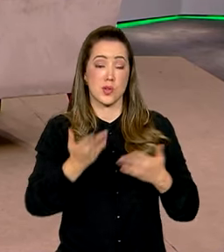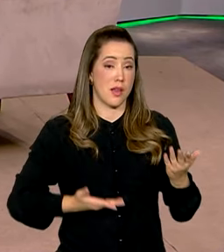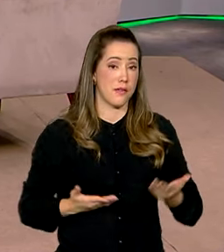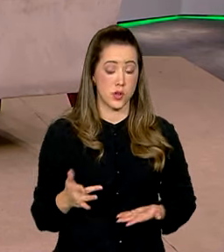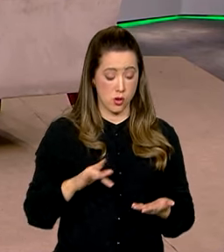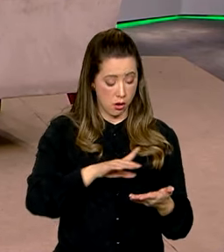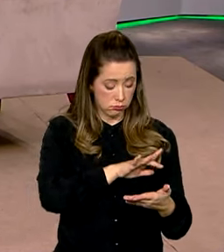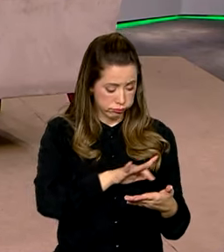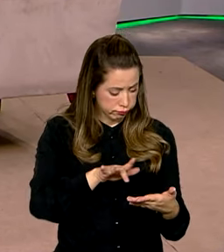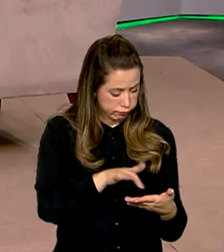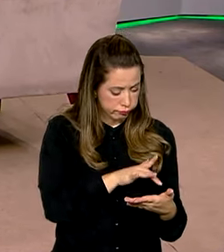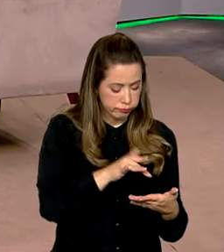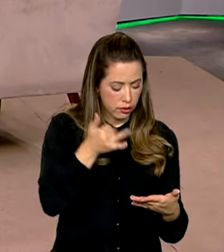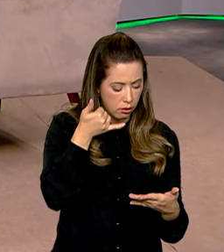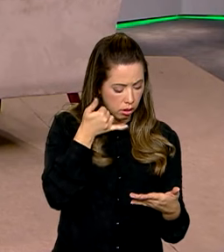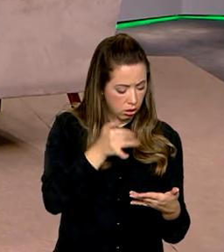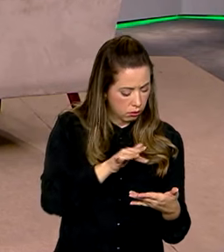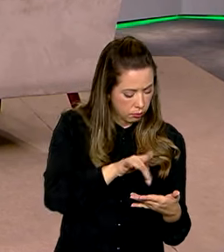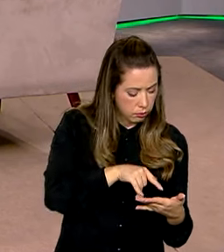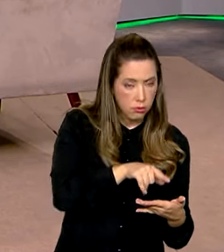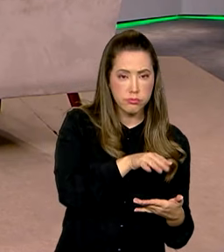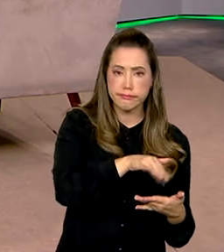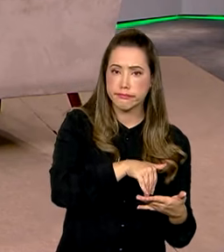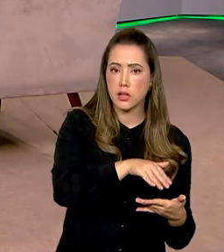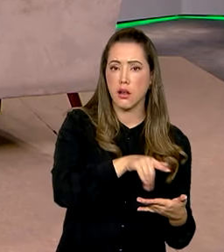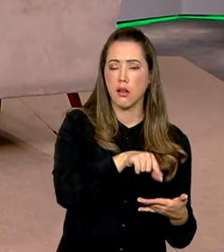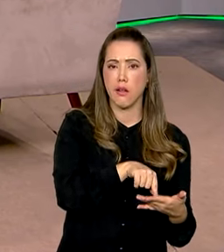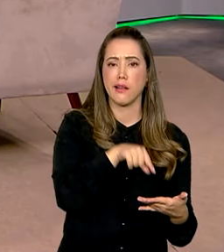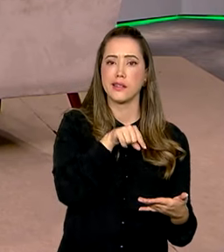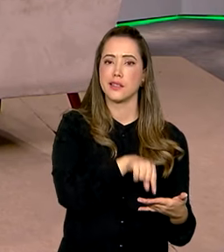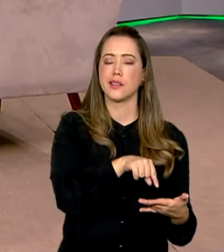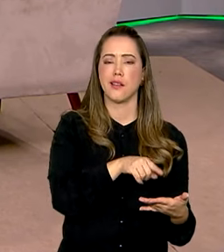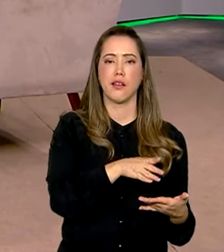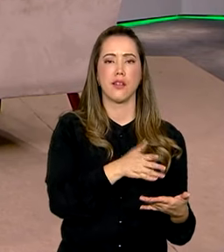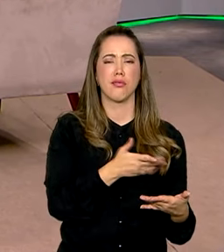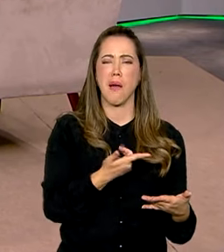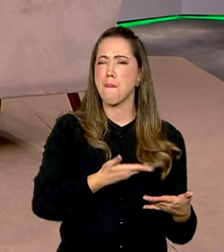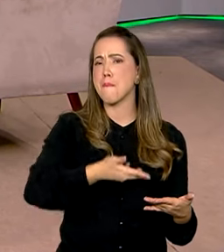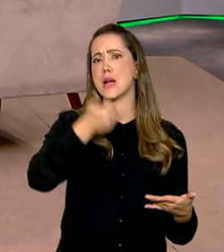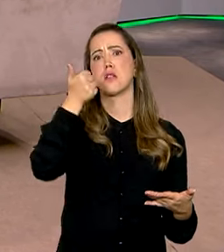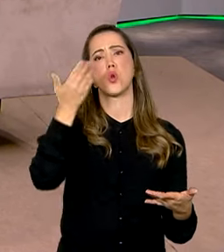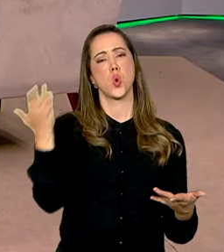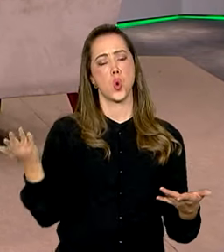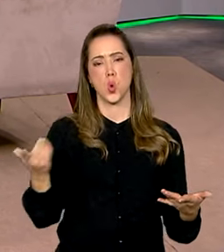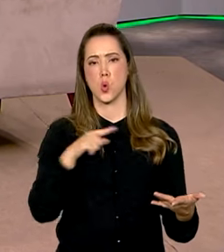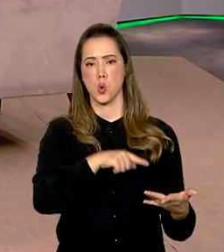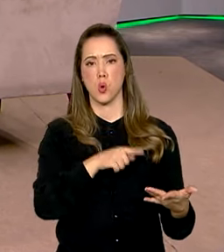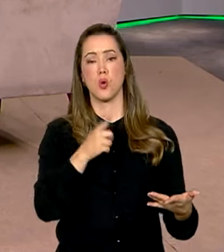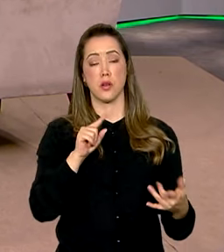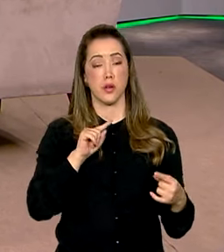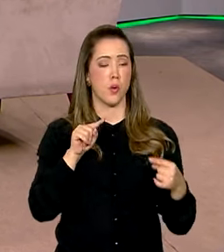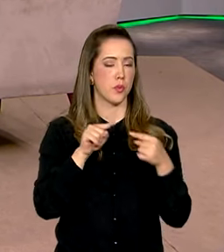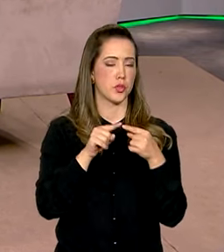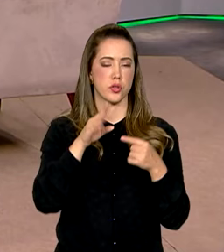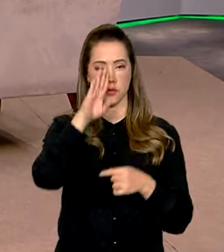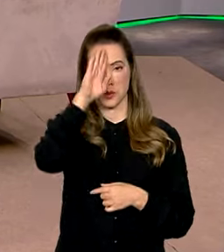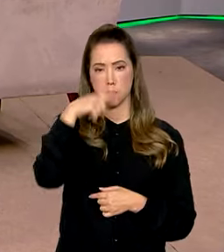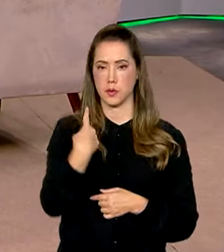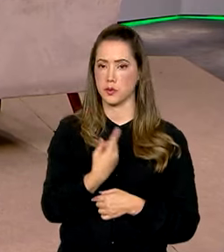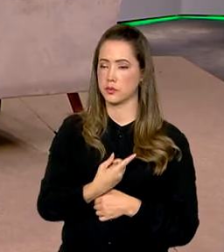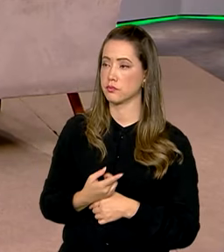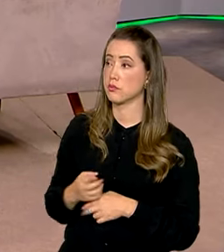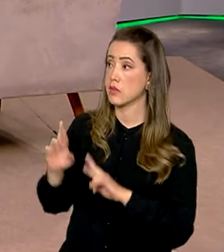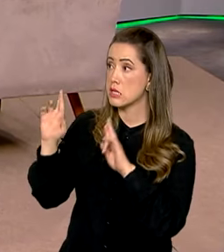computador de forma muito mais acessível, essa é a nossa missão fundamental do SERPRO. E com um